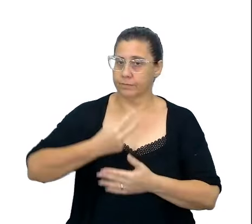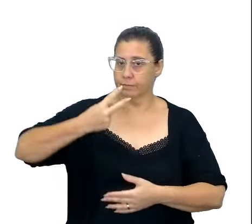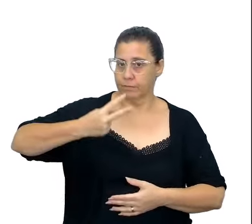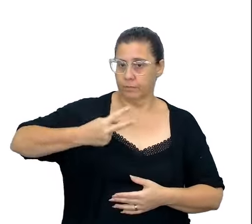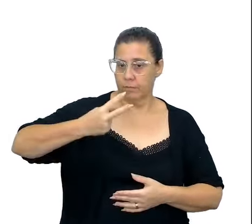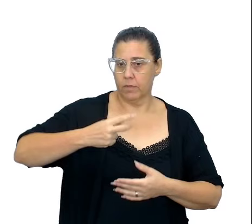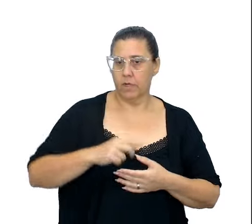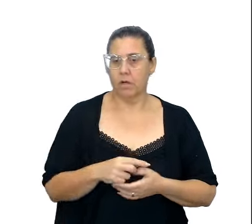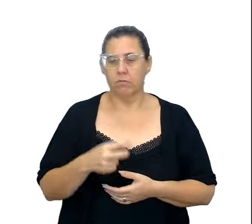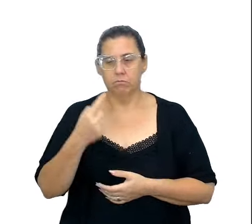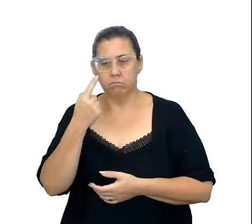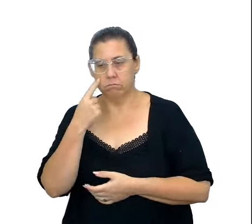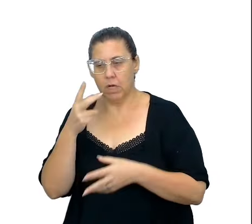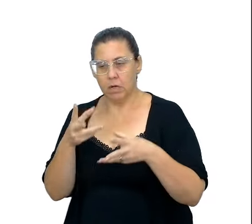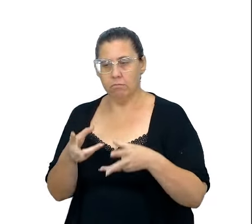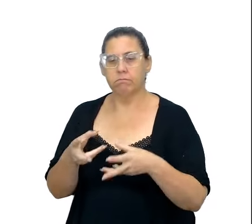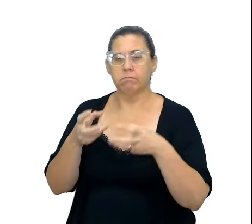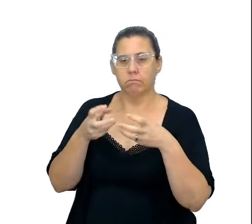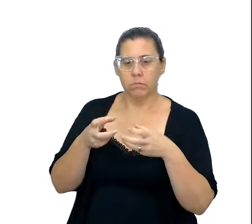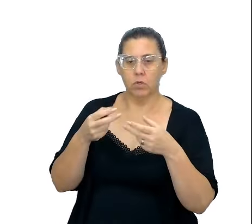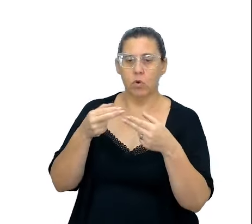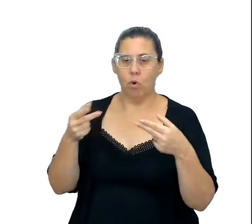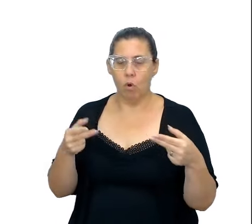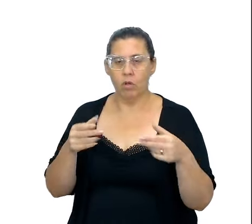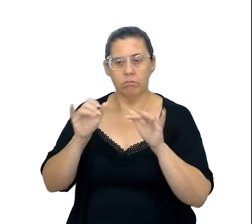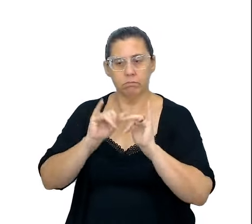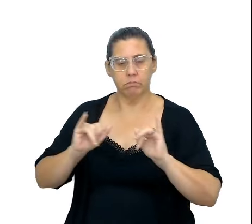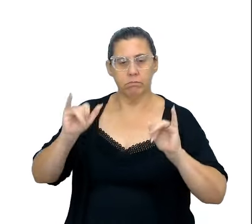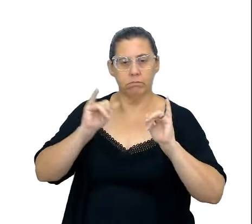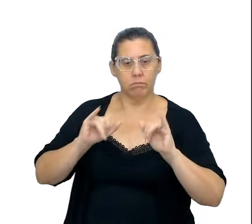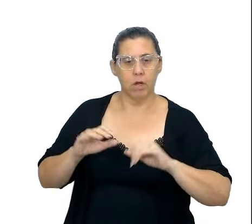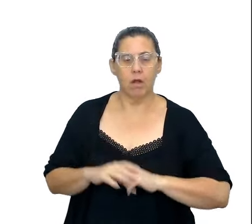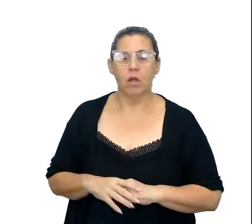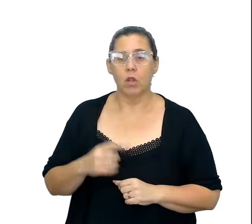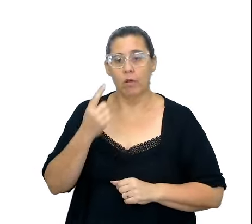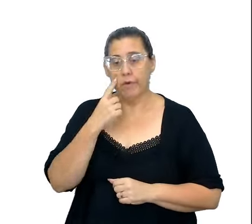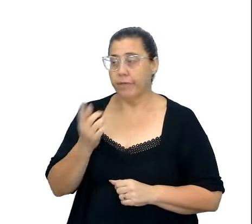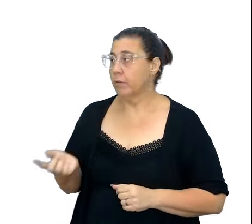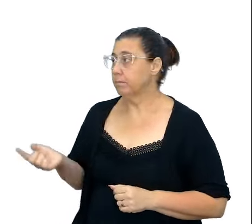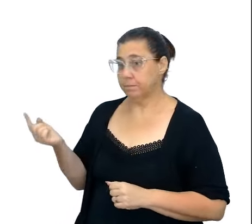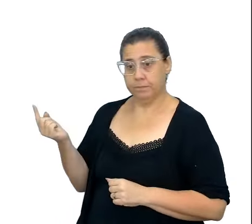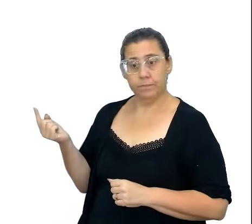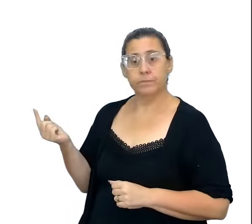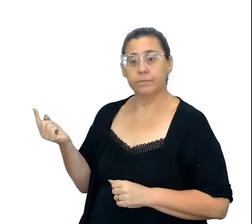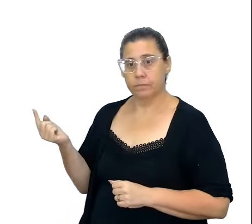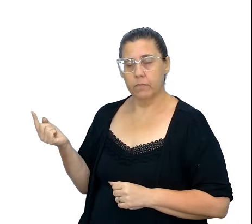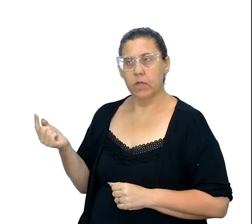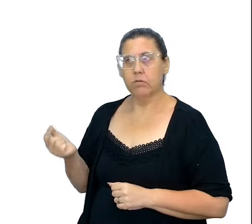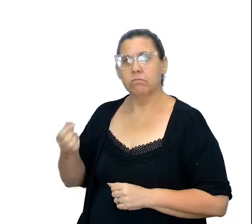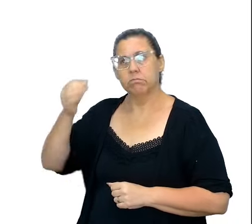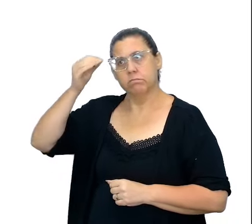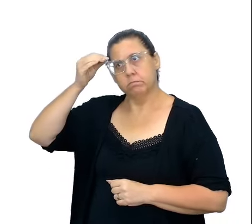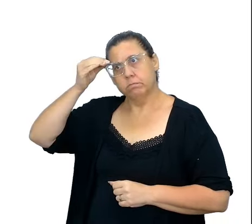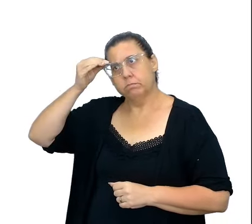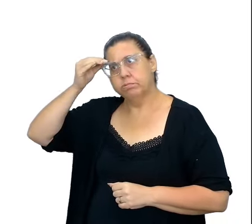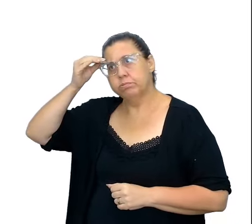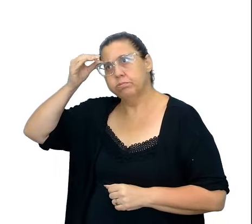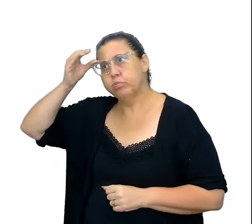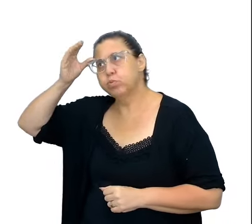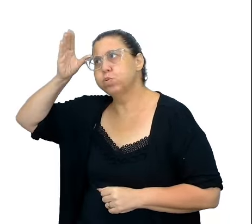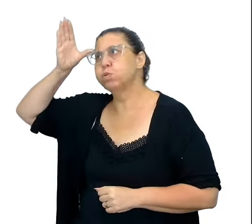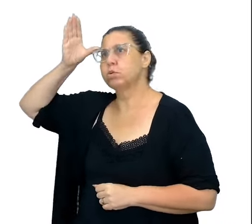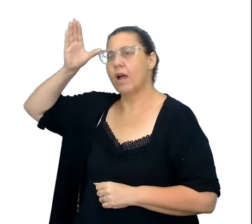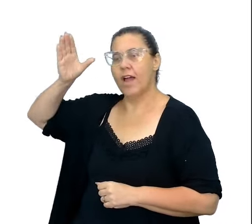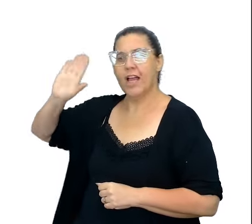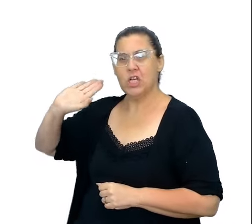vai reconhecer elementos da narrativa. Então, observe que ele vai ampliando aí o seu conhecimento,